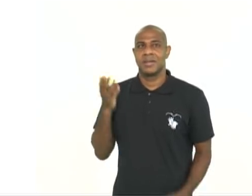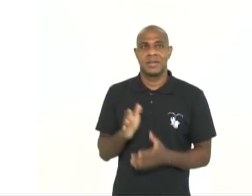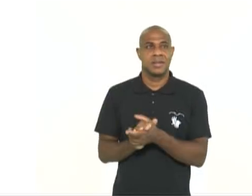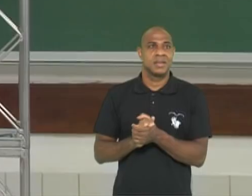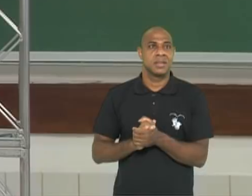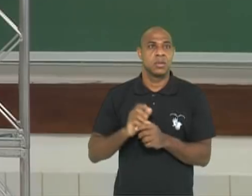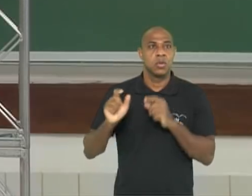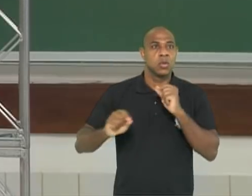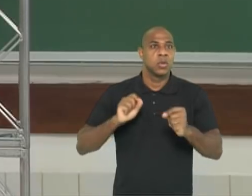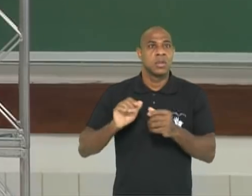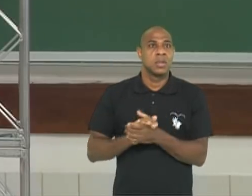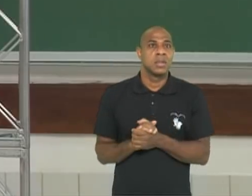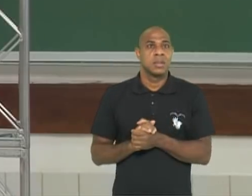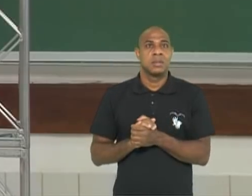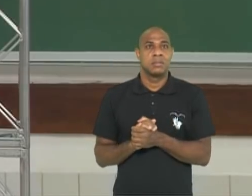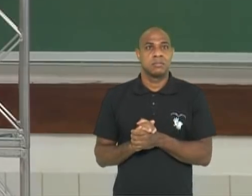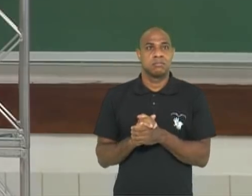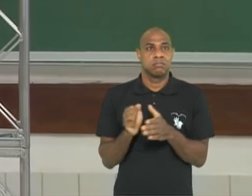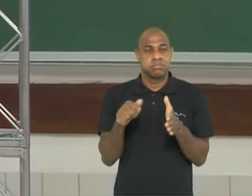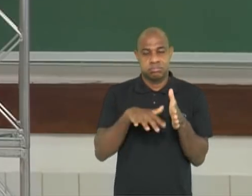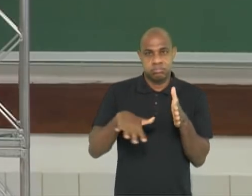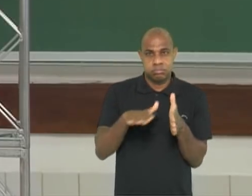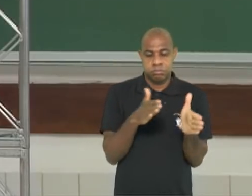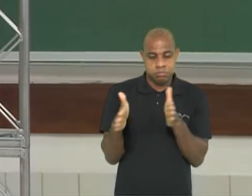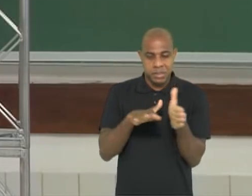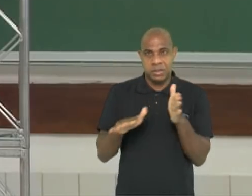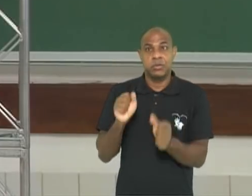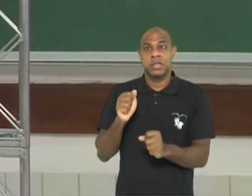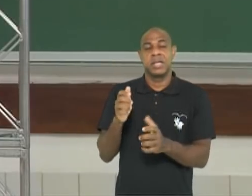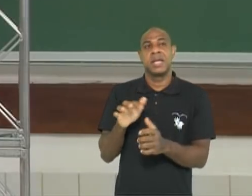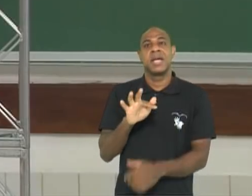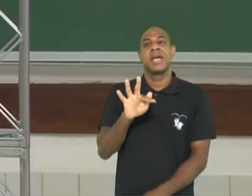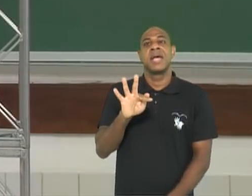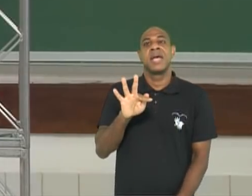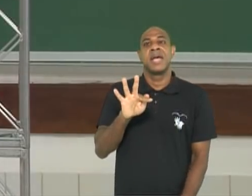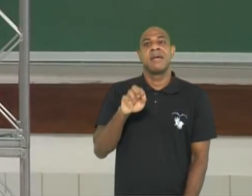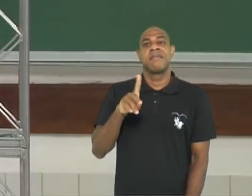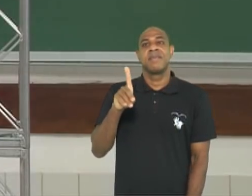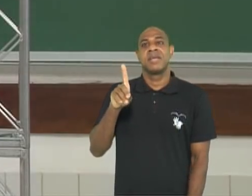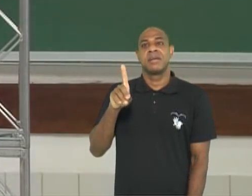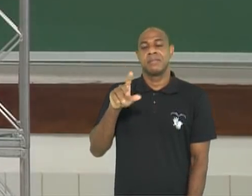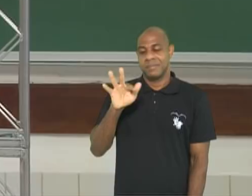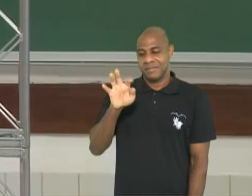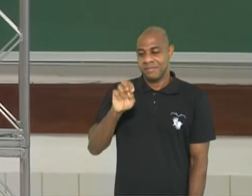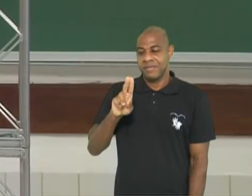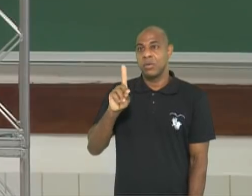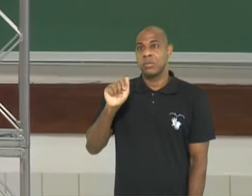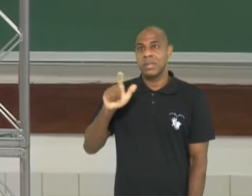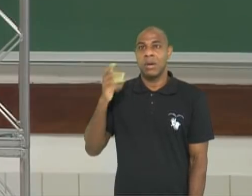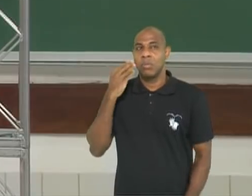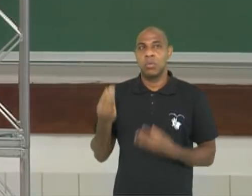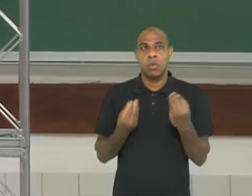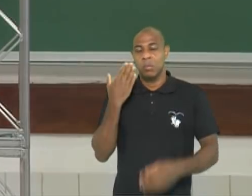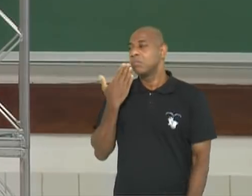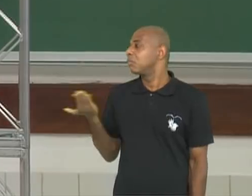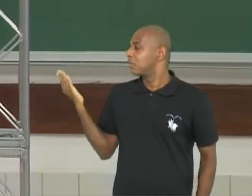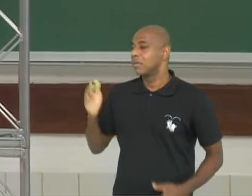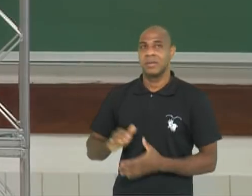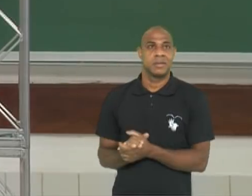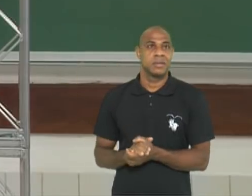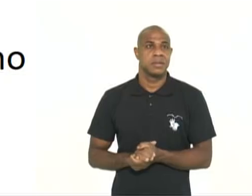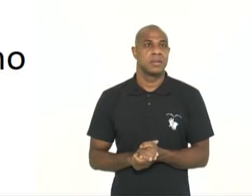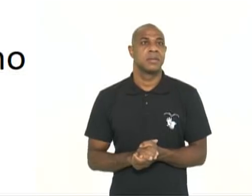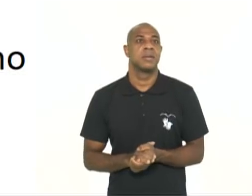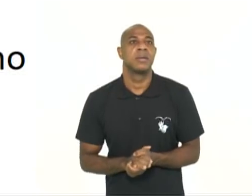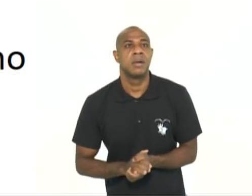mais atuantes no período feudal. Muito interessante esse conteúdo. Vamos lá? Começamos na aula passada, Igreja e Cristianismo, a origem do